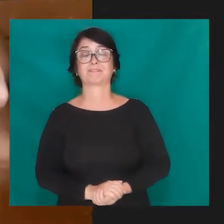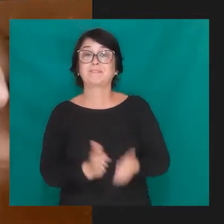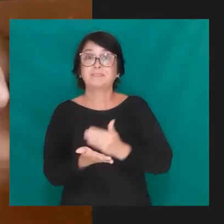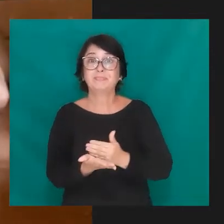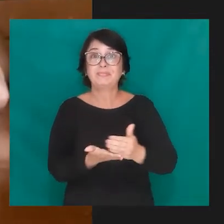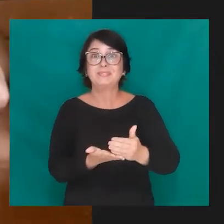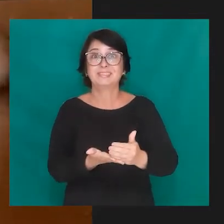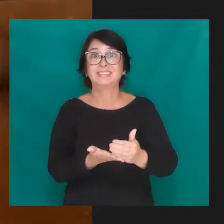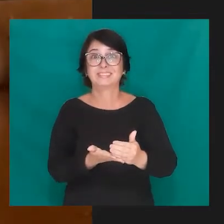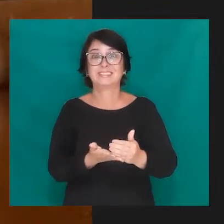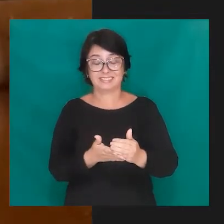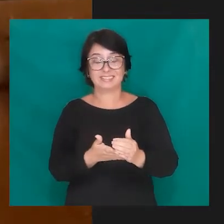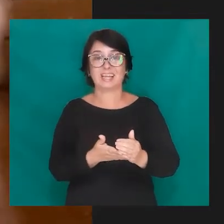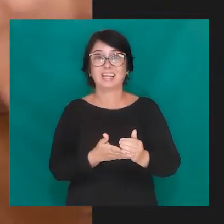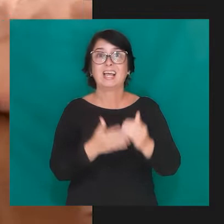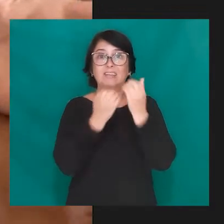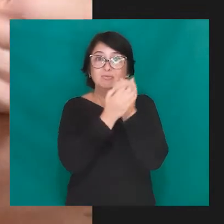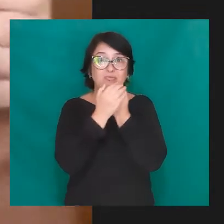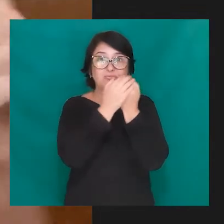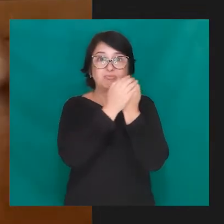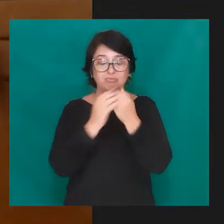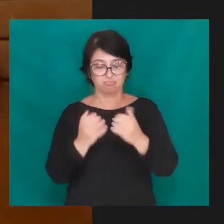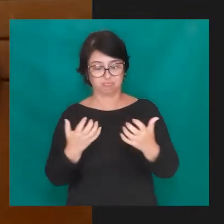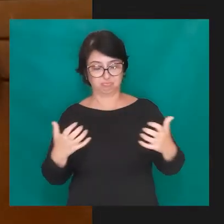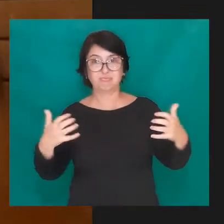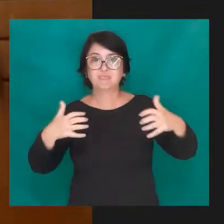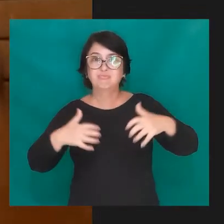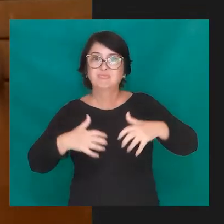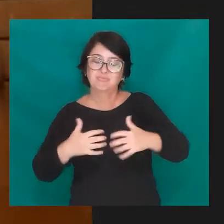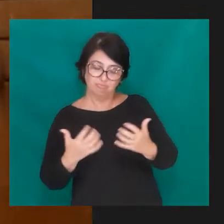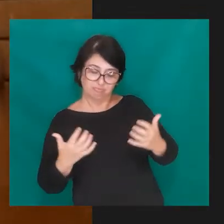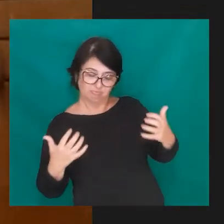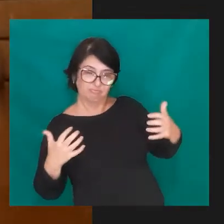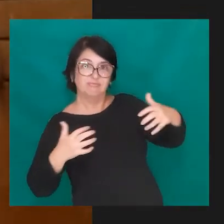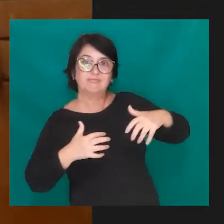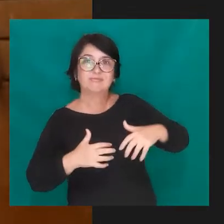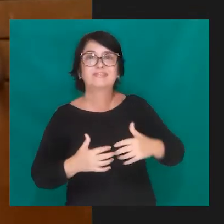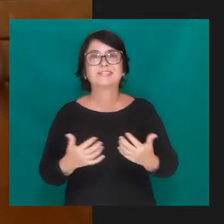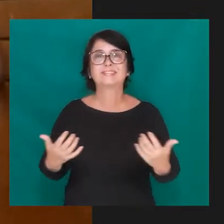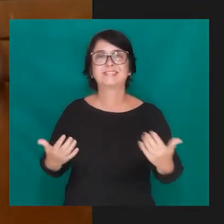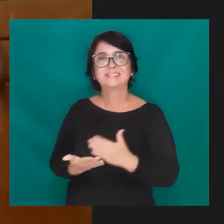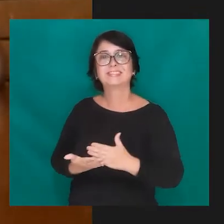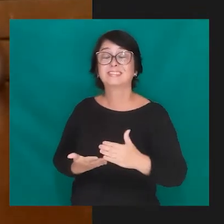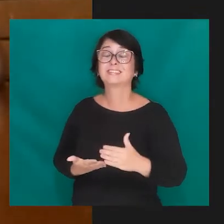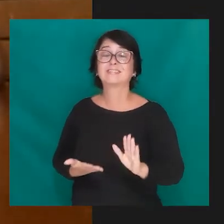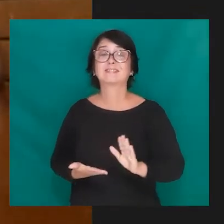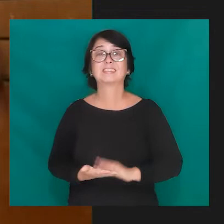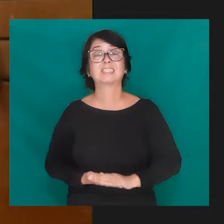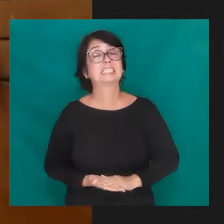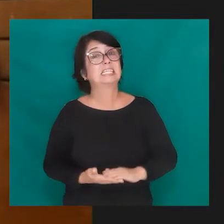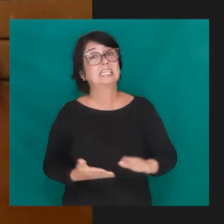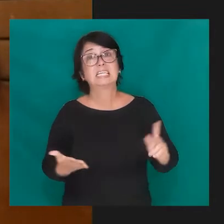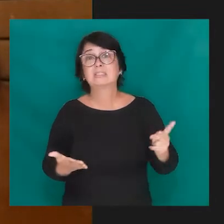tocar, essas três únicas fábricas que existiam também faliram. Então, o que aconteceu foi que nós ficamos sem